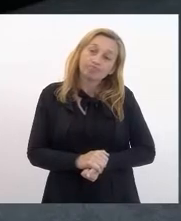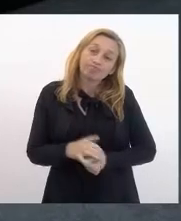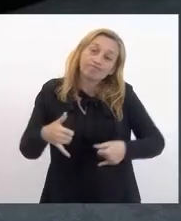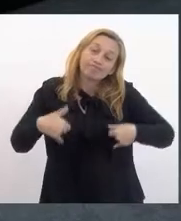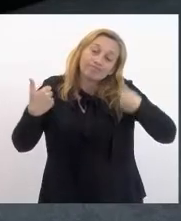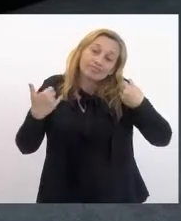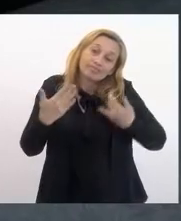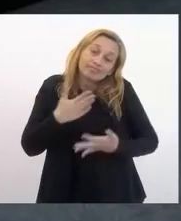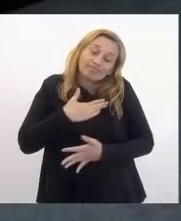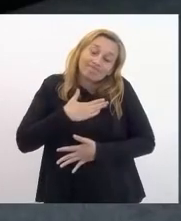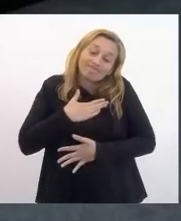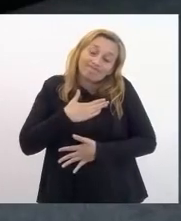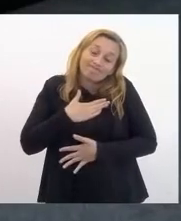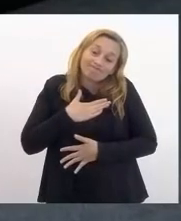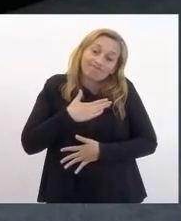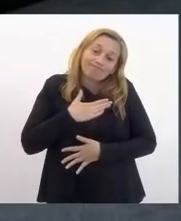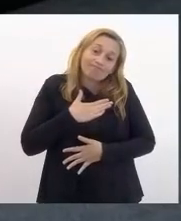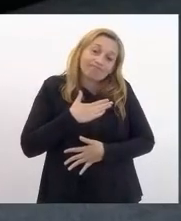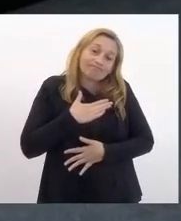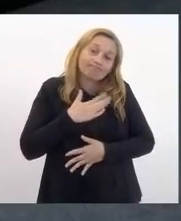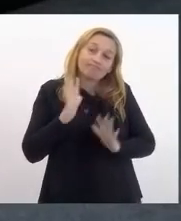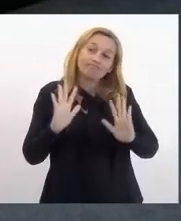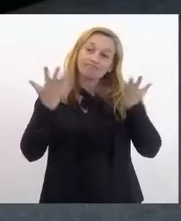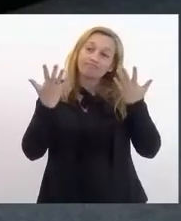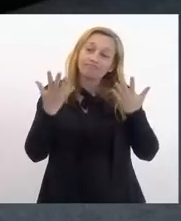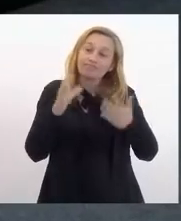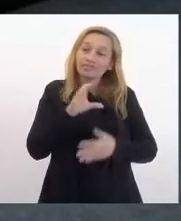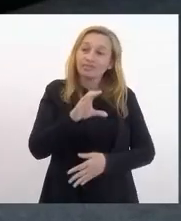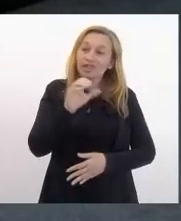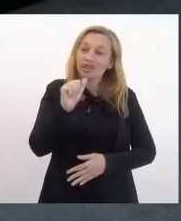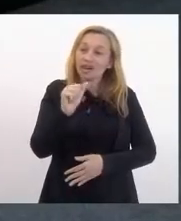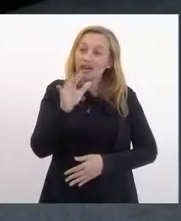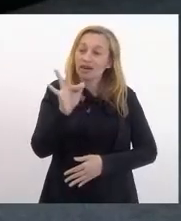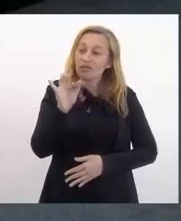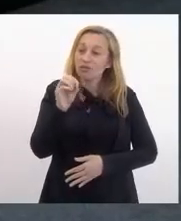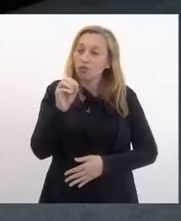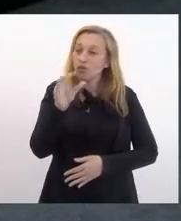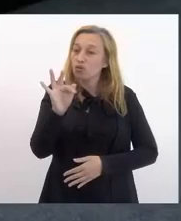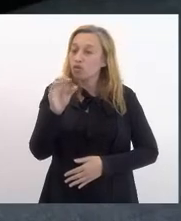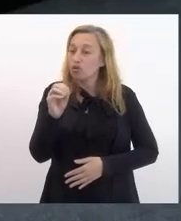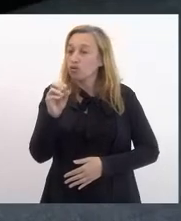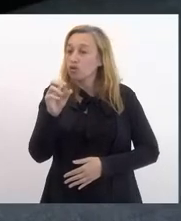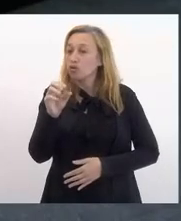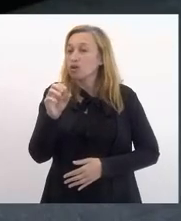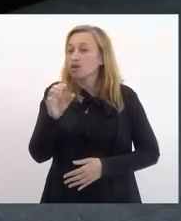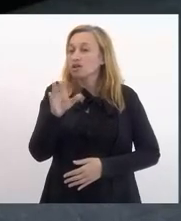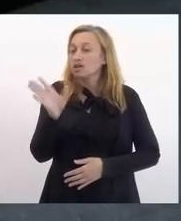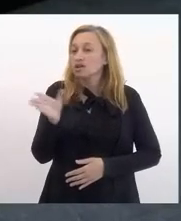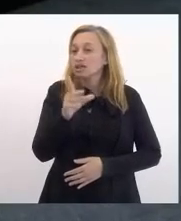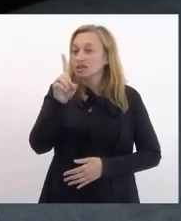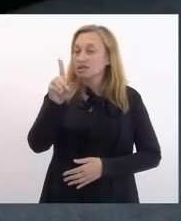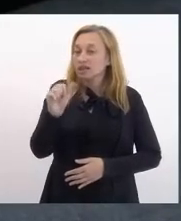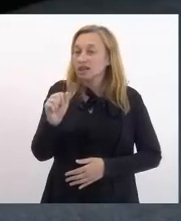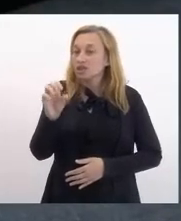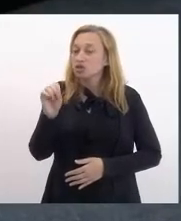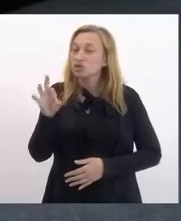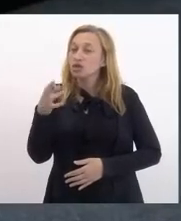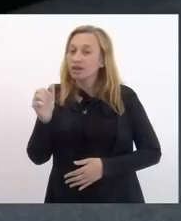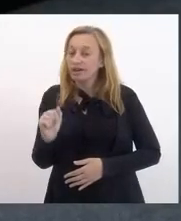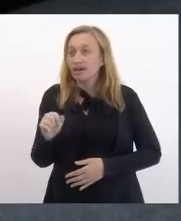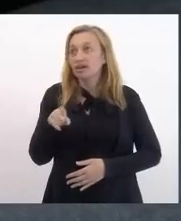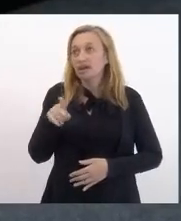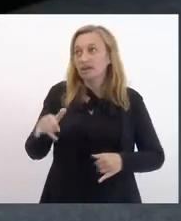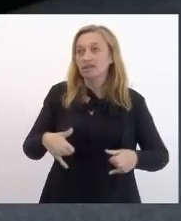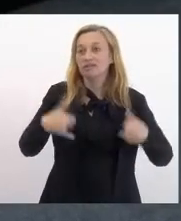aniversário meu, teve um aniversário meu, foi comemorado no Cafofo da Surica. E esse aniversário,